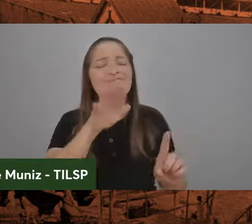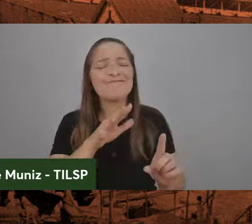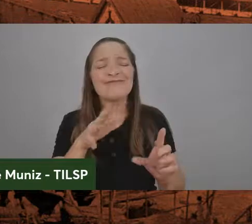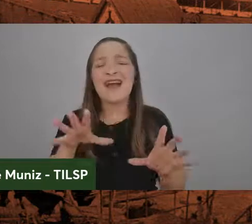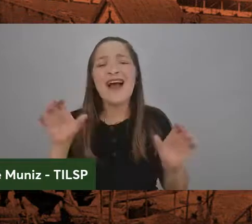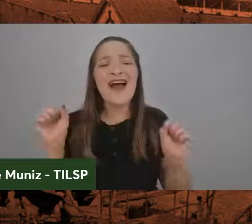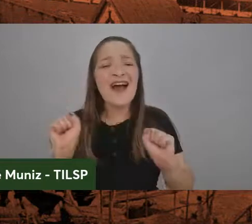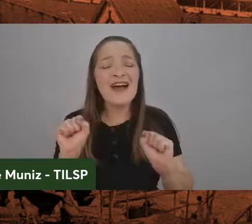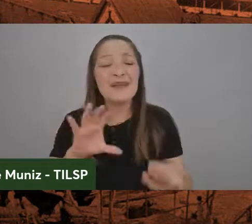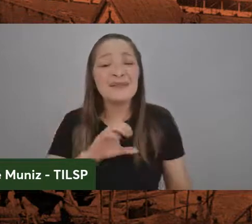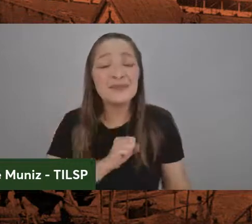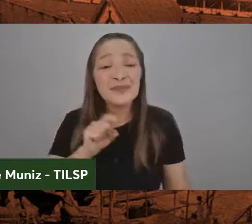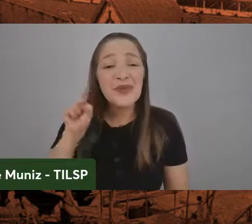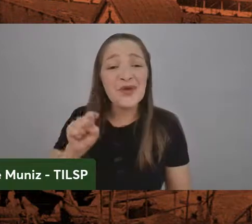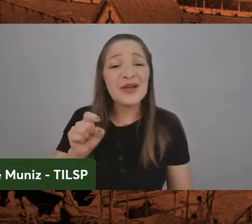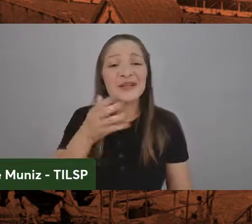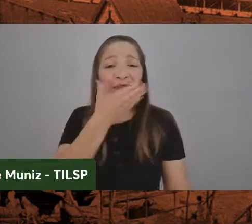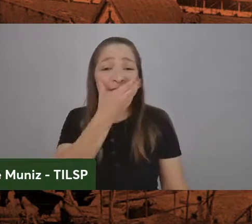nesse momento